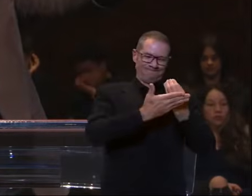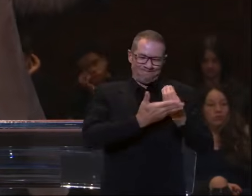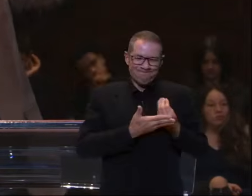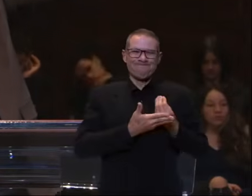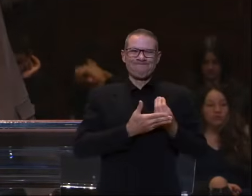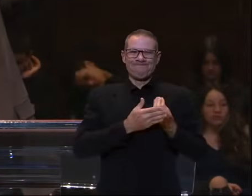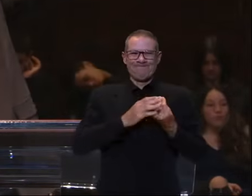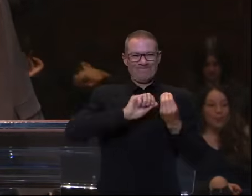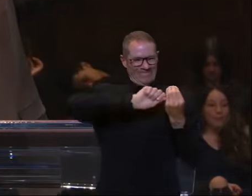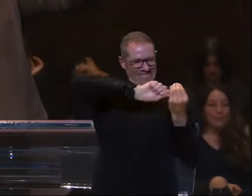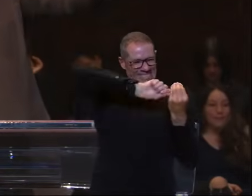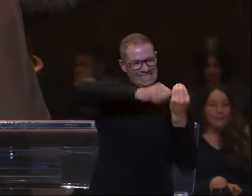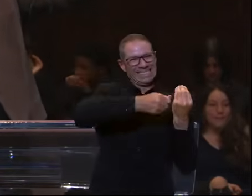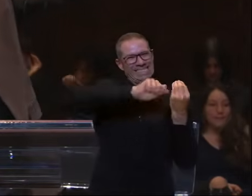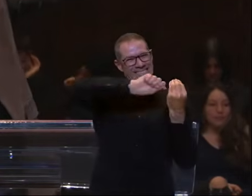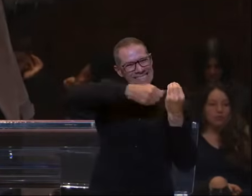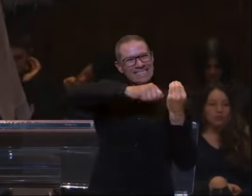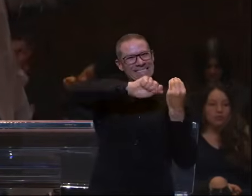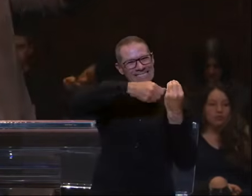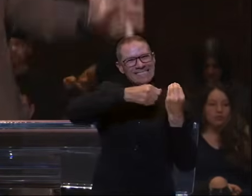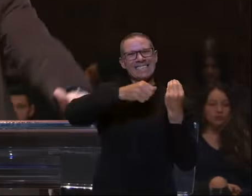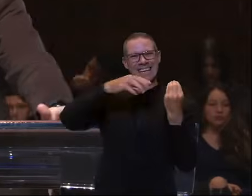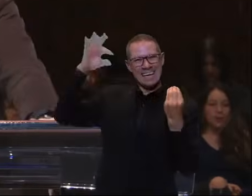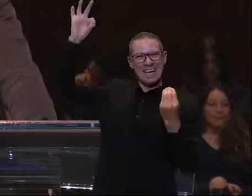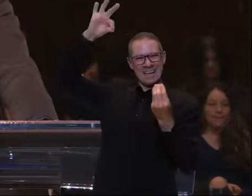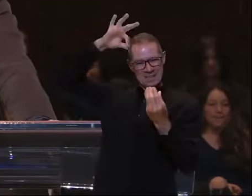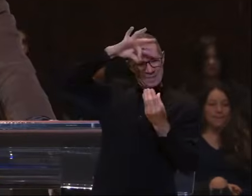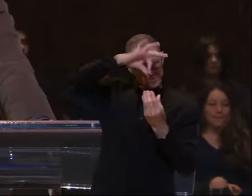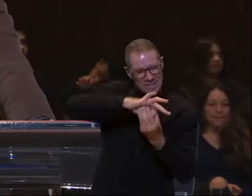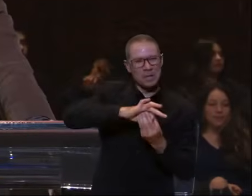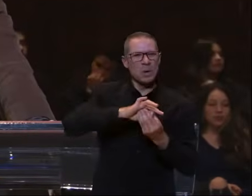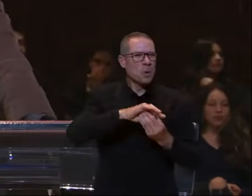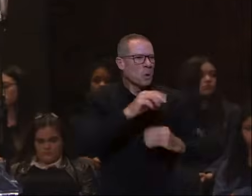Não tem, Ele habita em nós, não há outro.